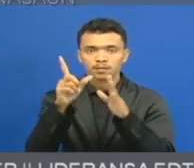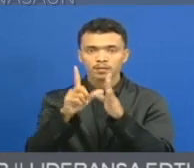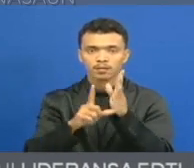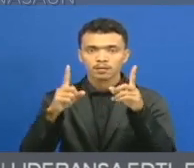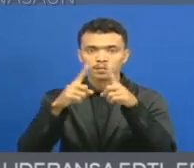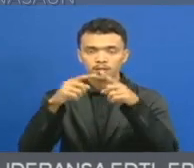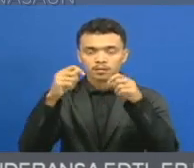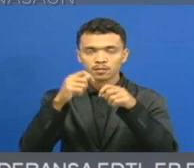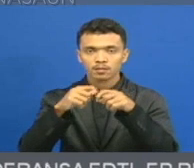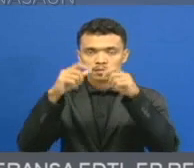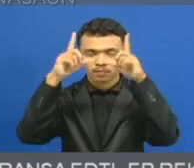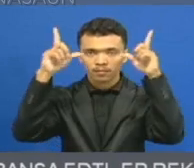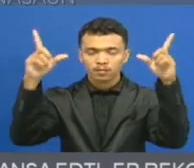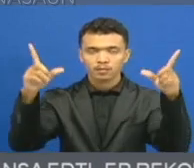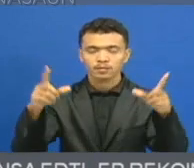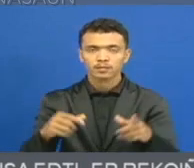e a Timor-Leste.